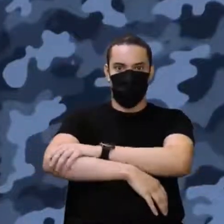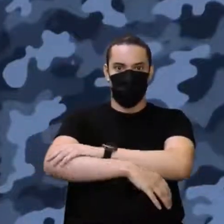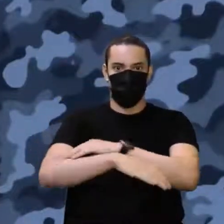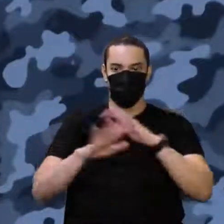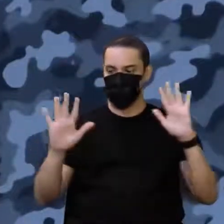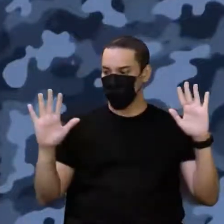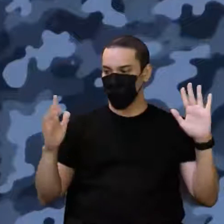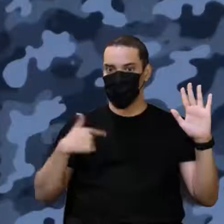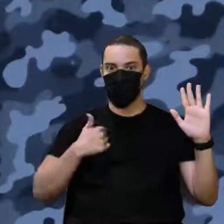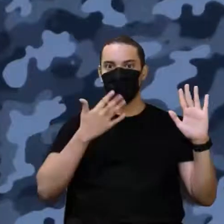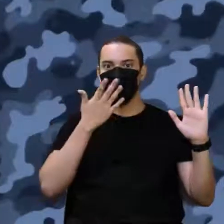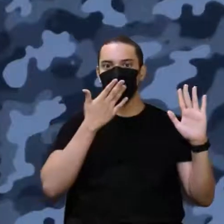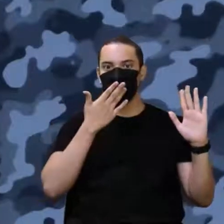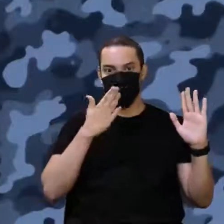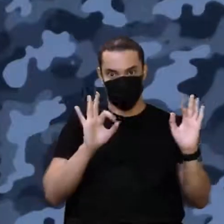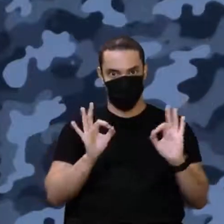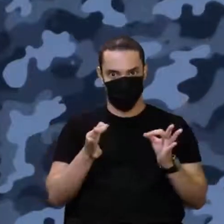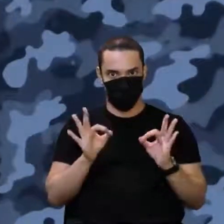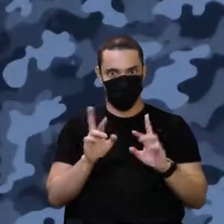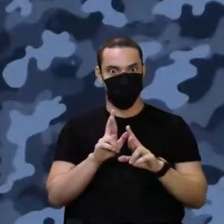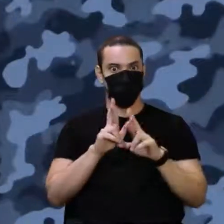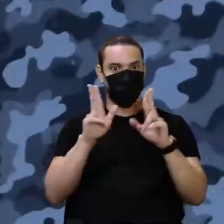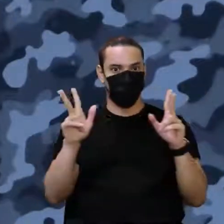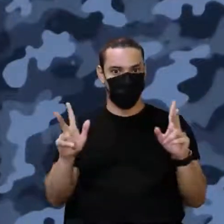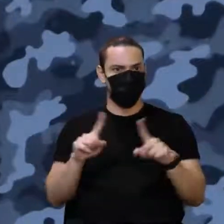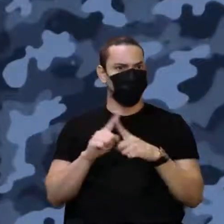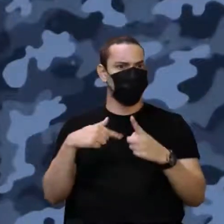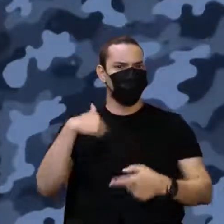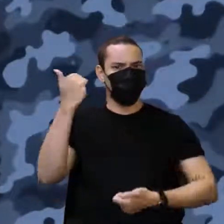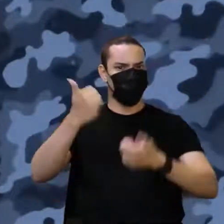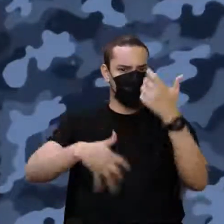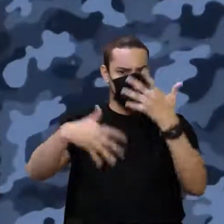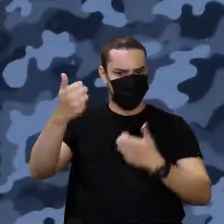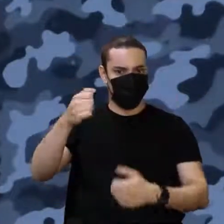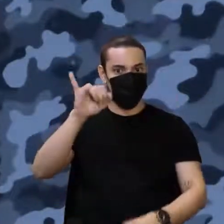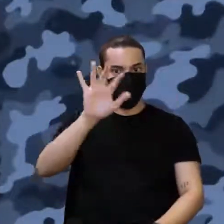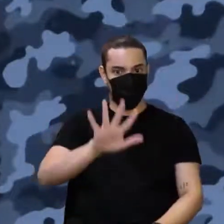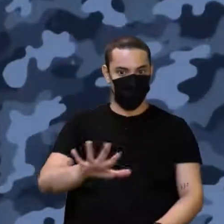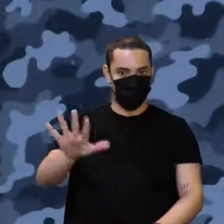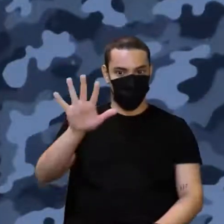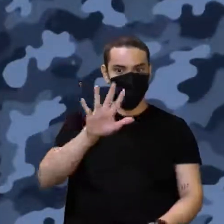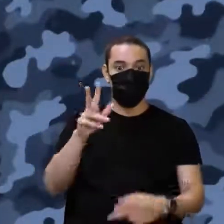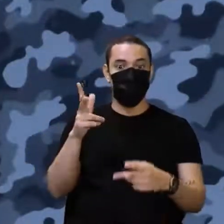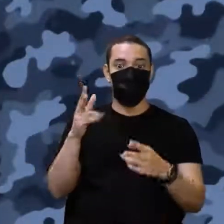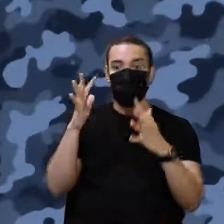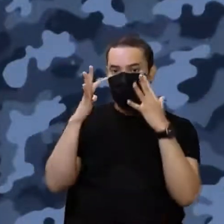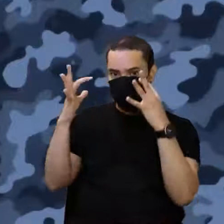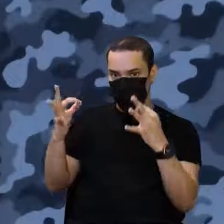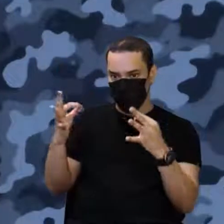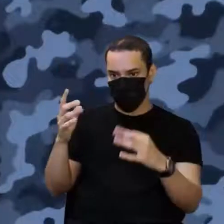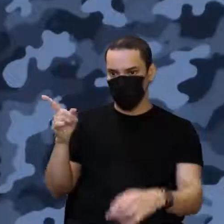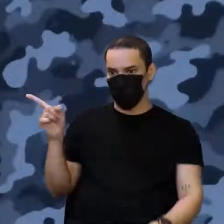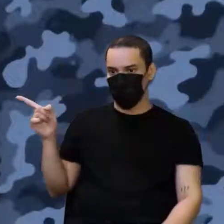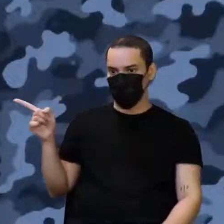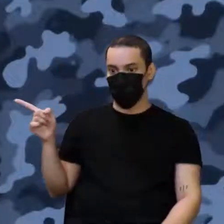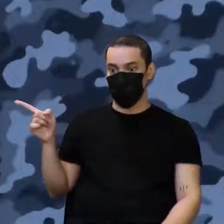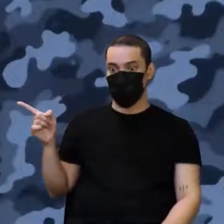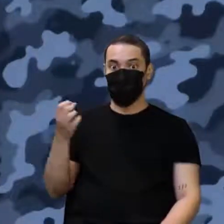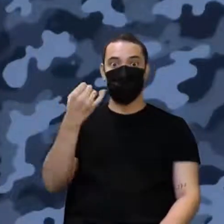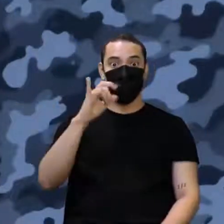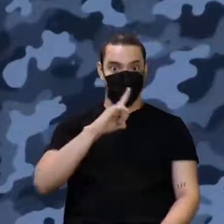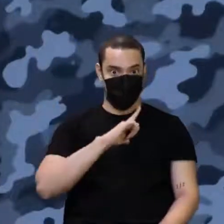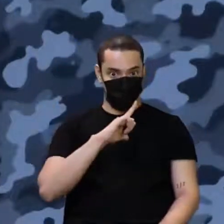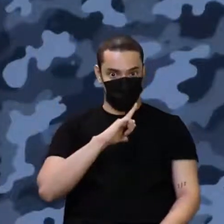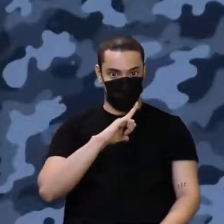destaca nesse ambiente. E aí, a gente falando, utilizando essa imagem aqui, presta atenção. Se eu tenho